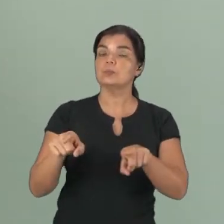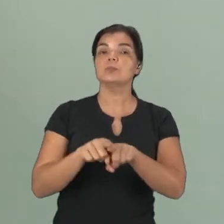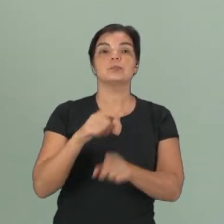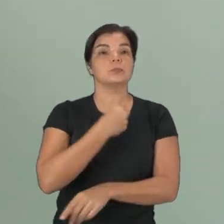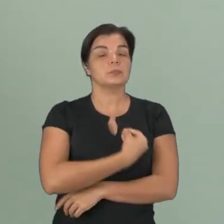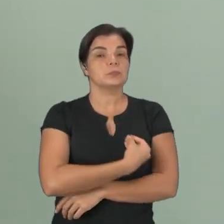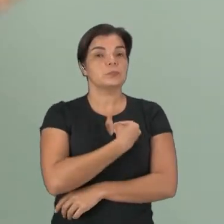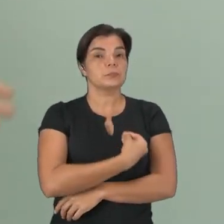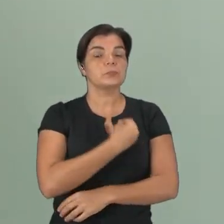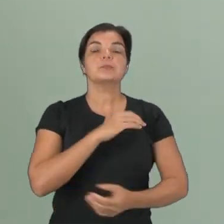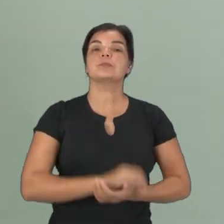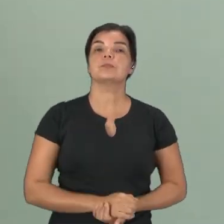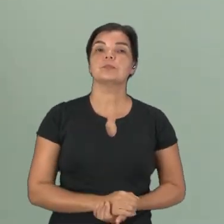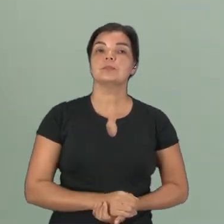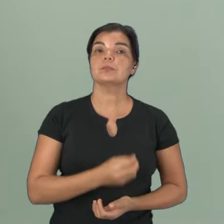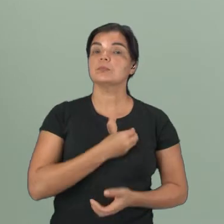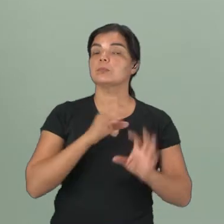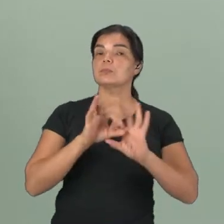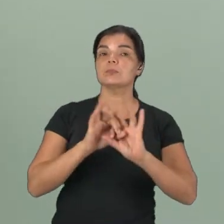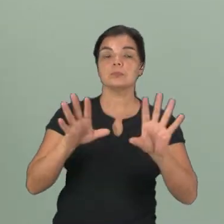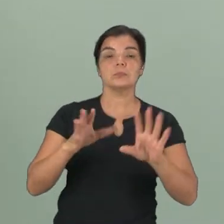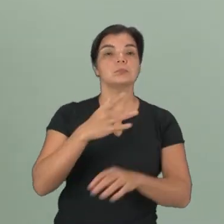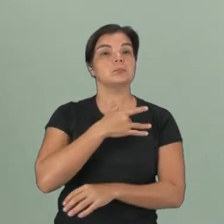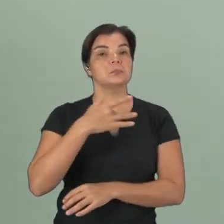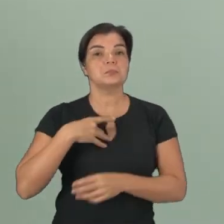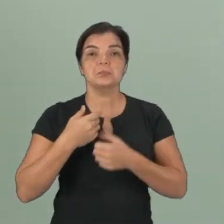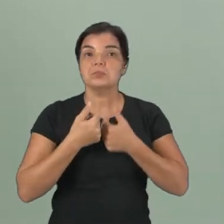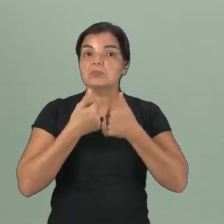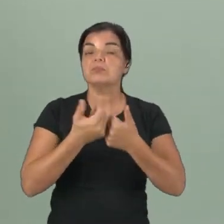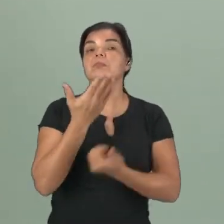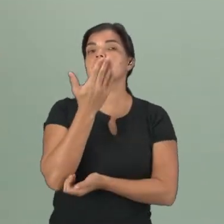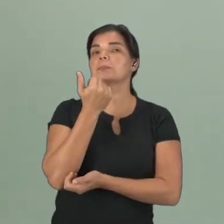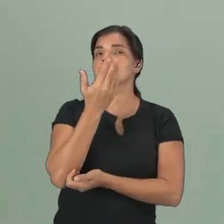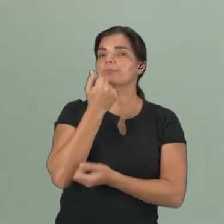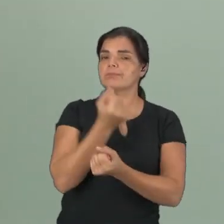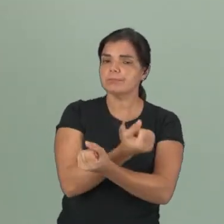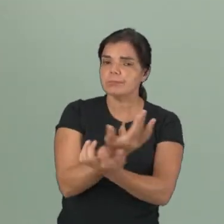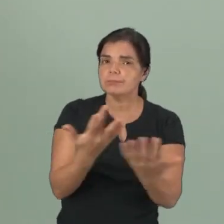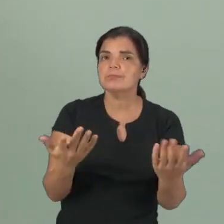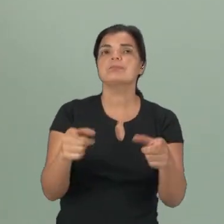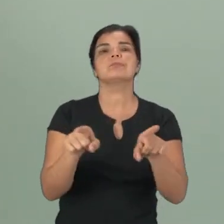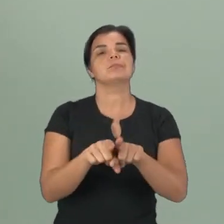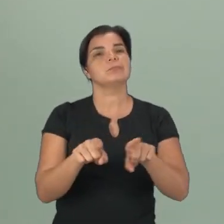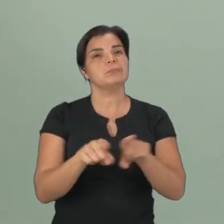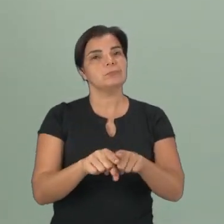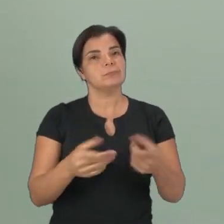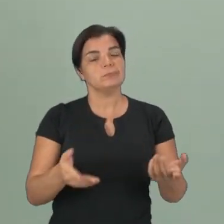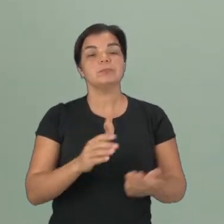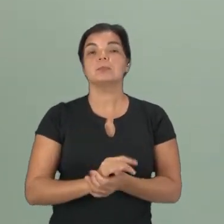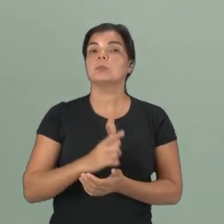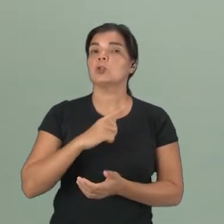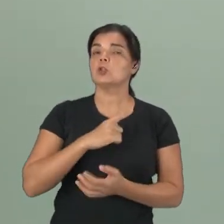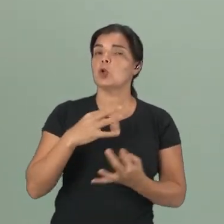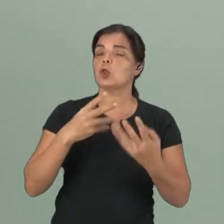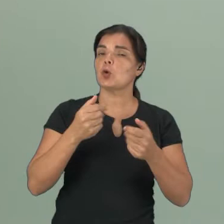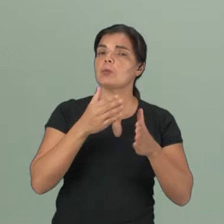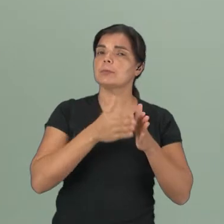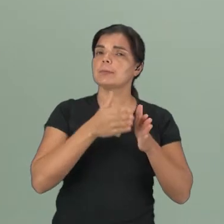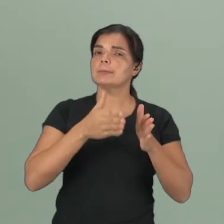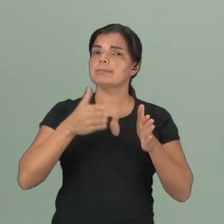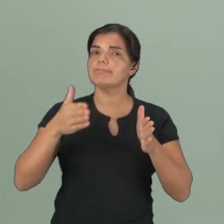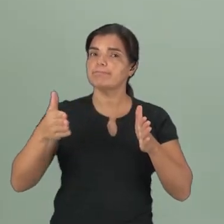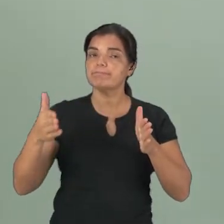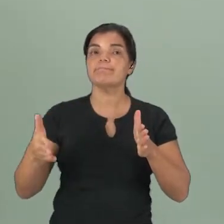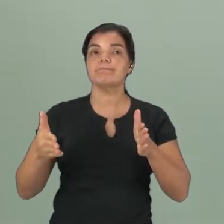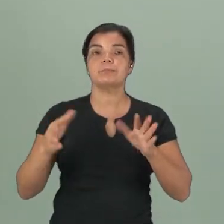subsistência, a vida era livre, era saudável, eles comiam fartadamente, então tinham todo esse processo